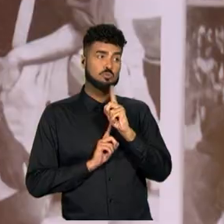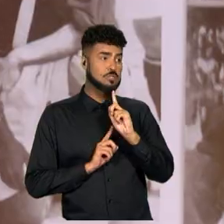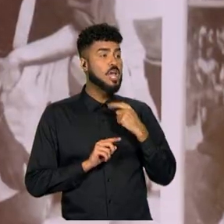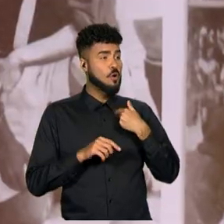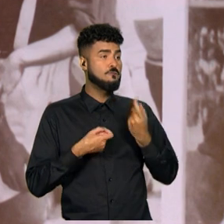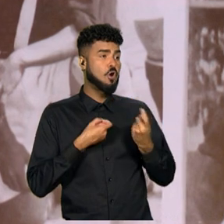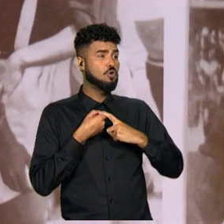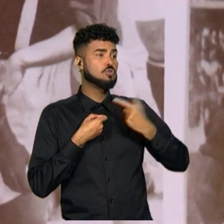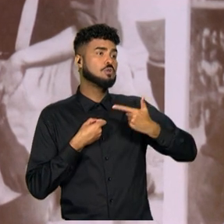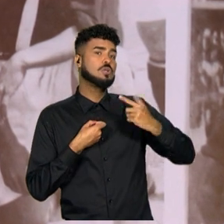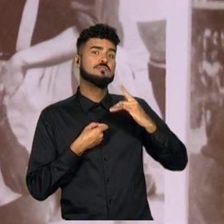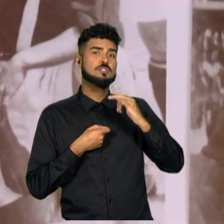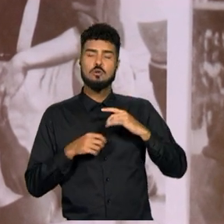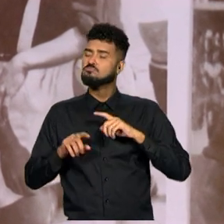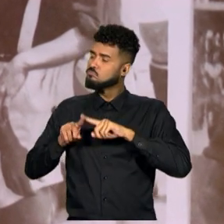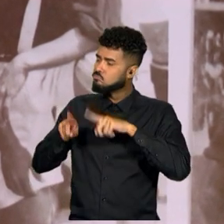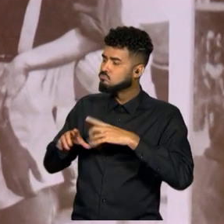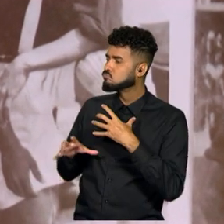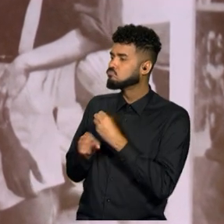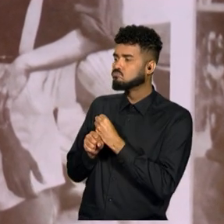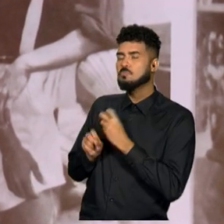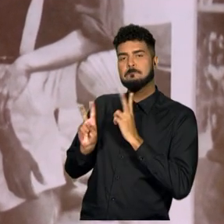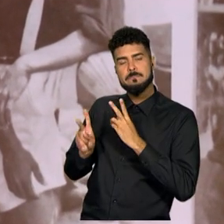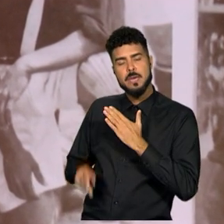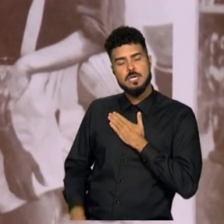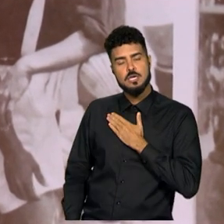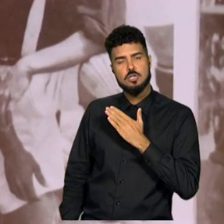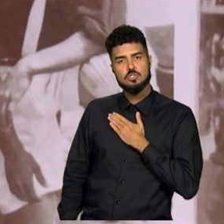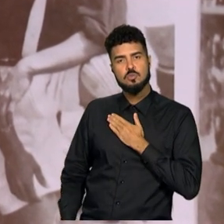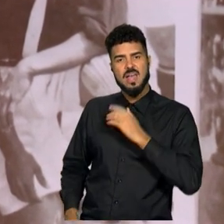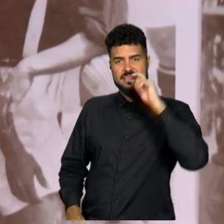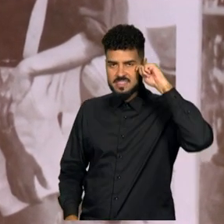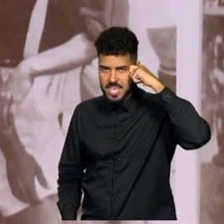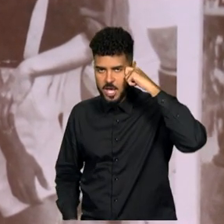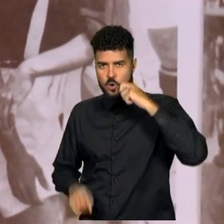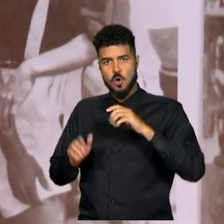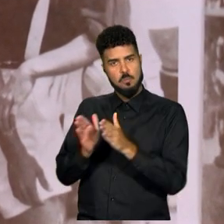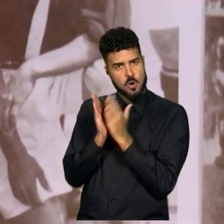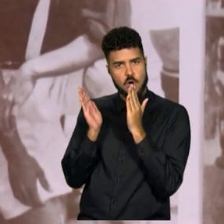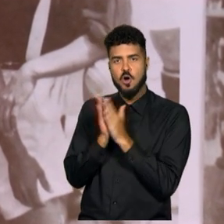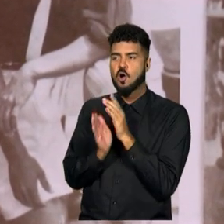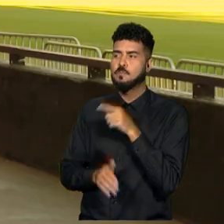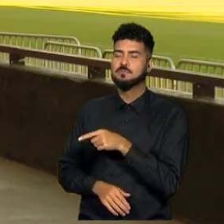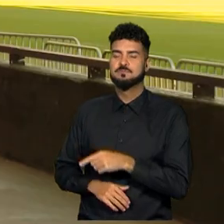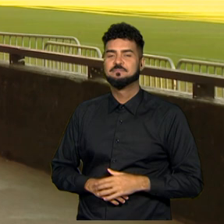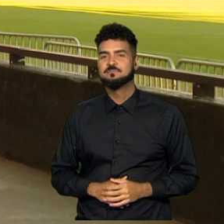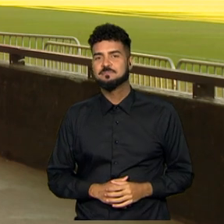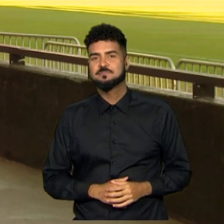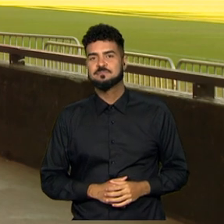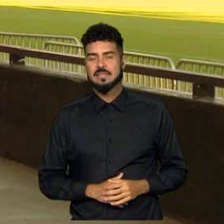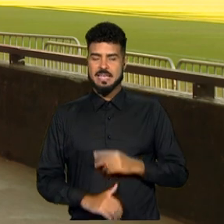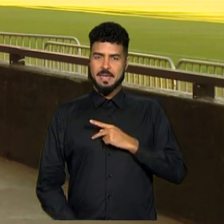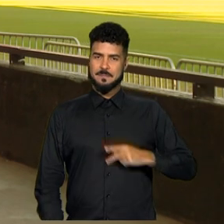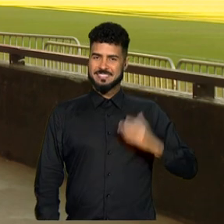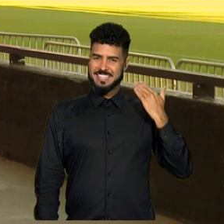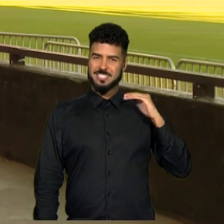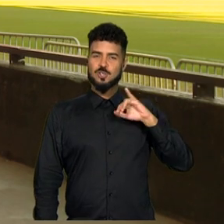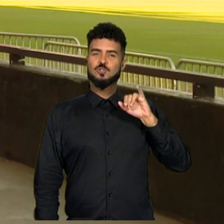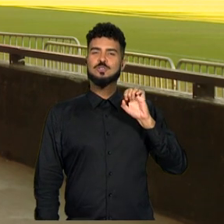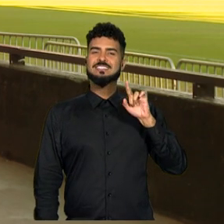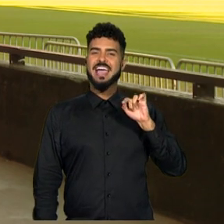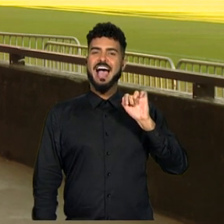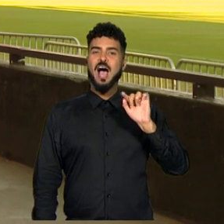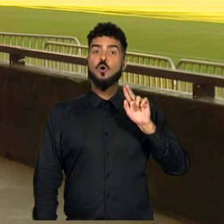divisão, mas os meus jogadores continuaram os negros e os pobres. Com o presidente vascaíno, José Augusto